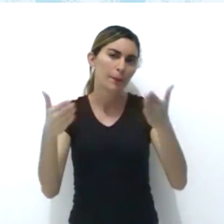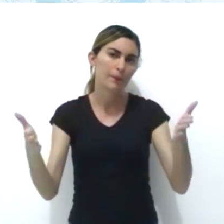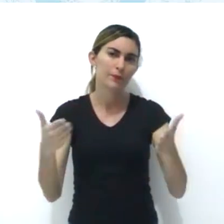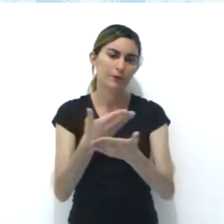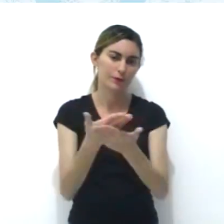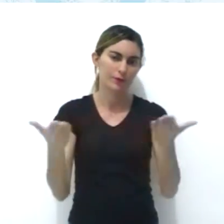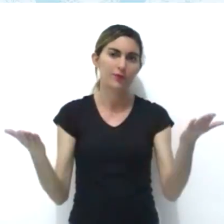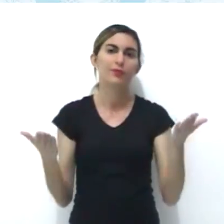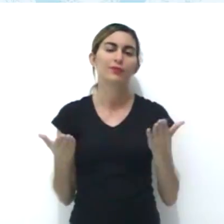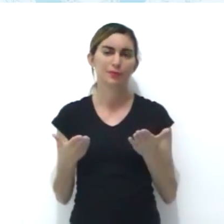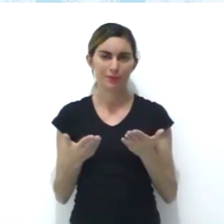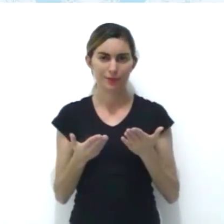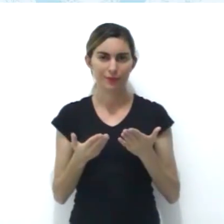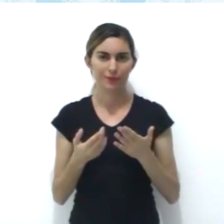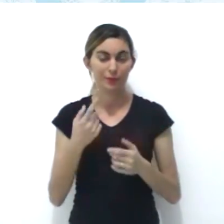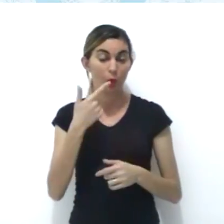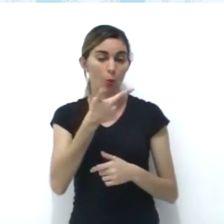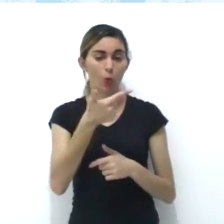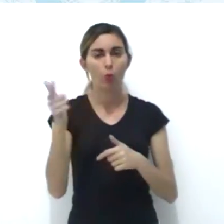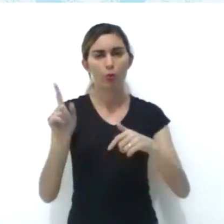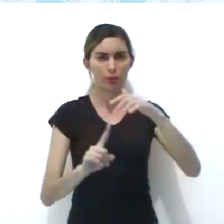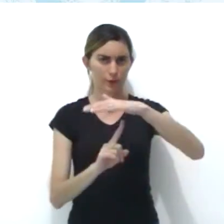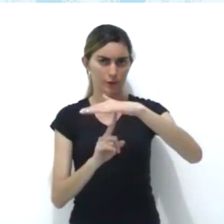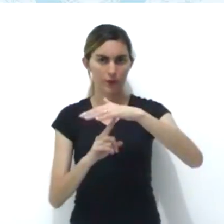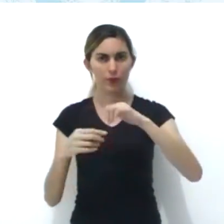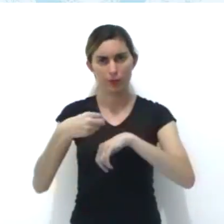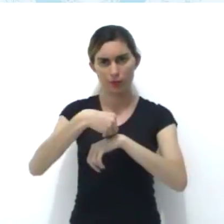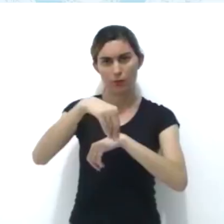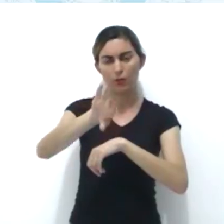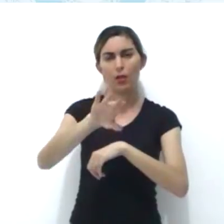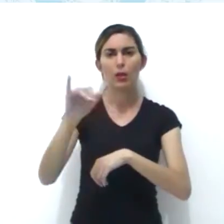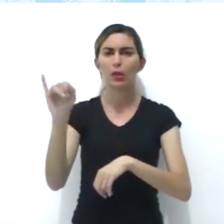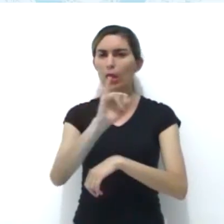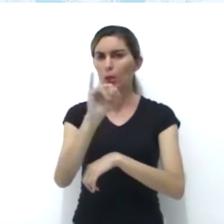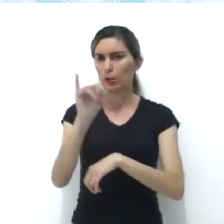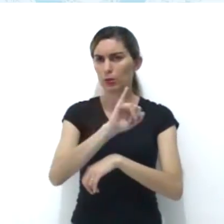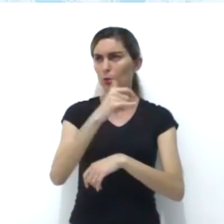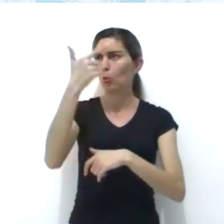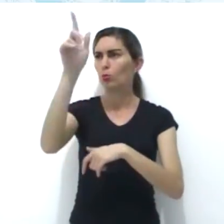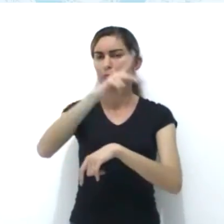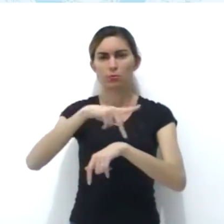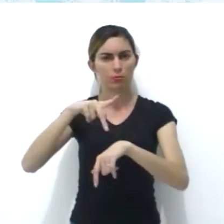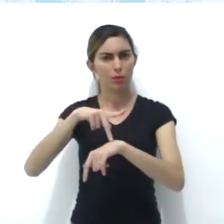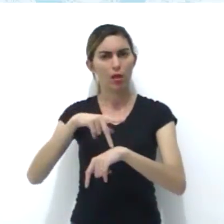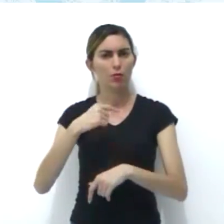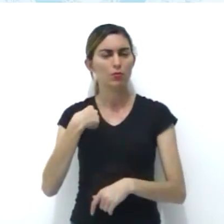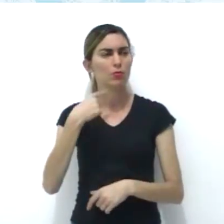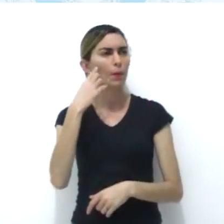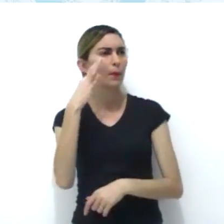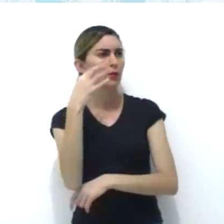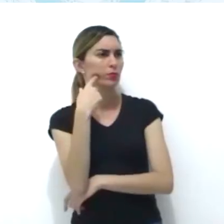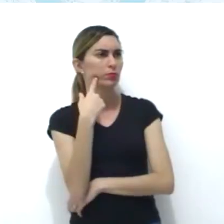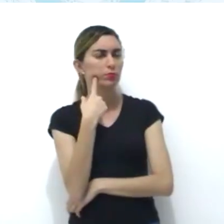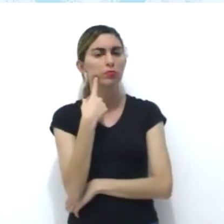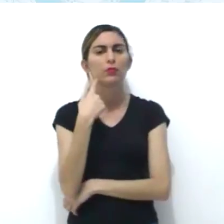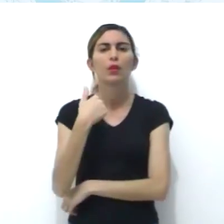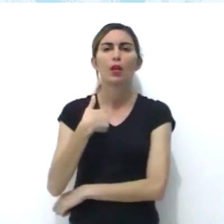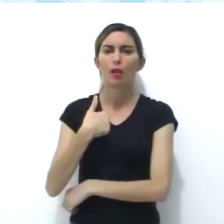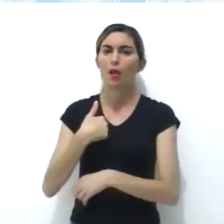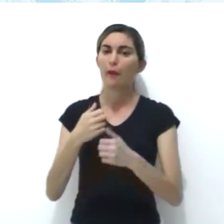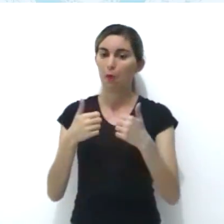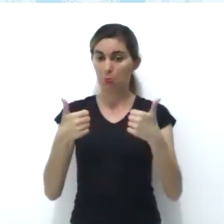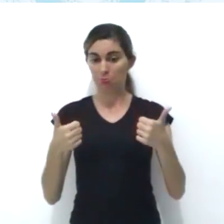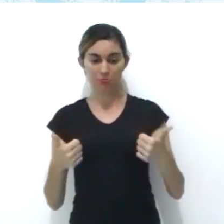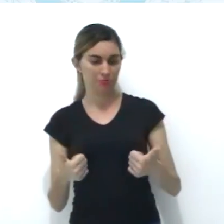abriu essa porta para vocês. E a outra feira que eu trago para vocês é uma feira internacional, né? Porque você vai estar aí meio que